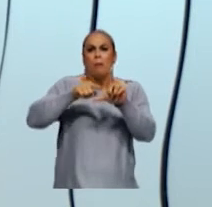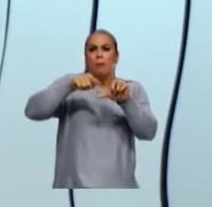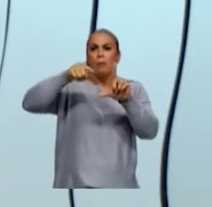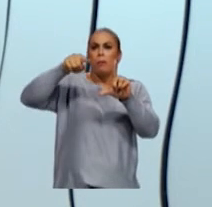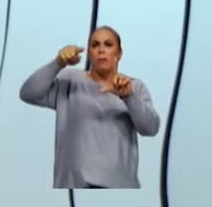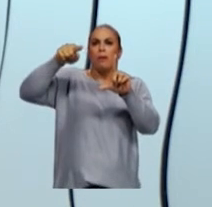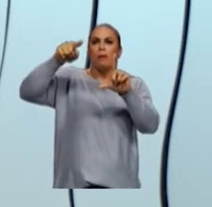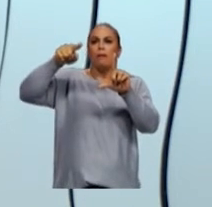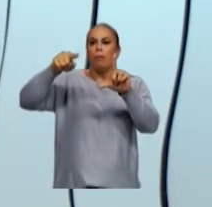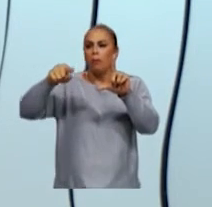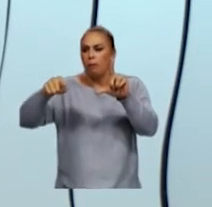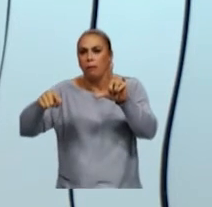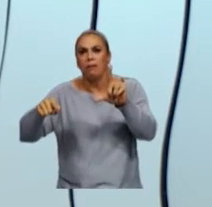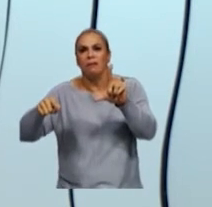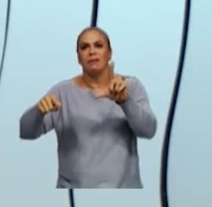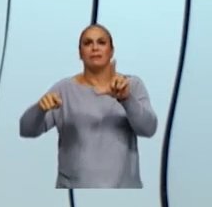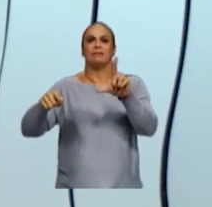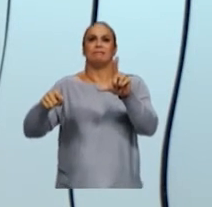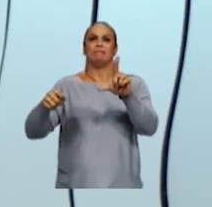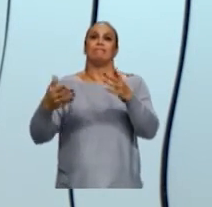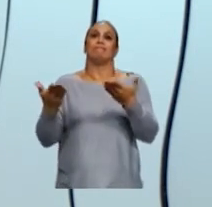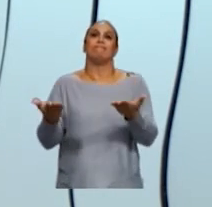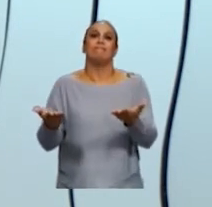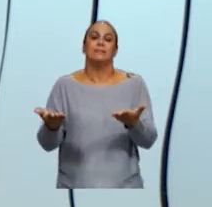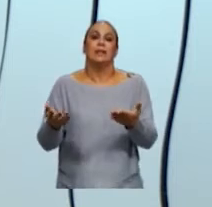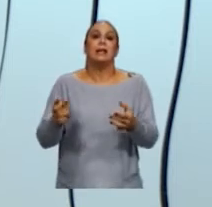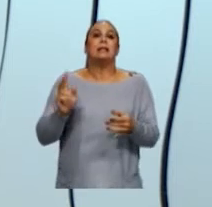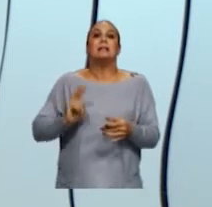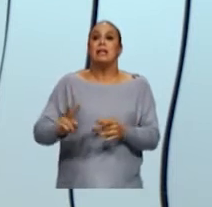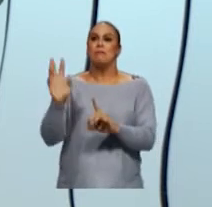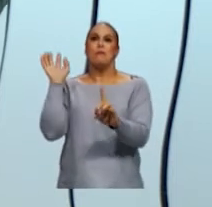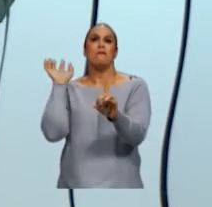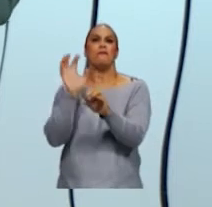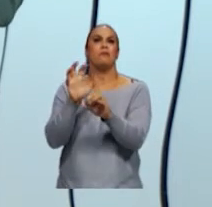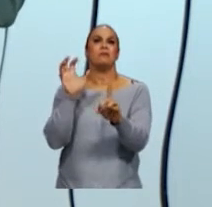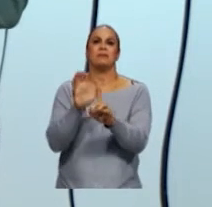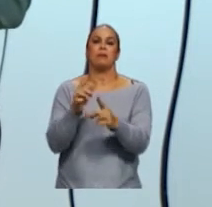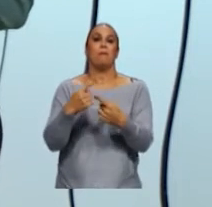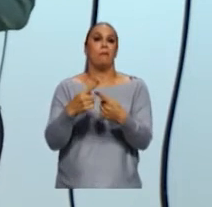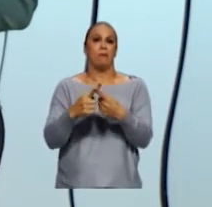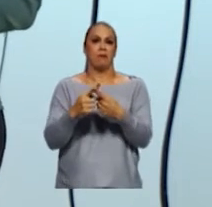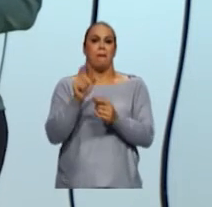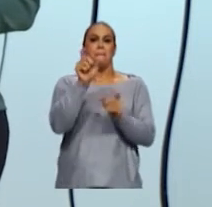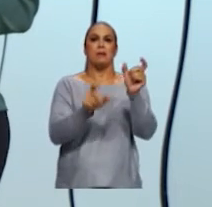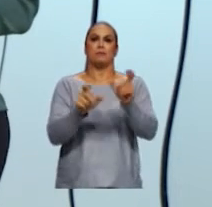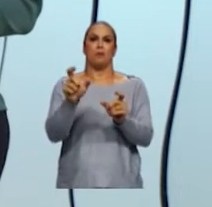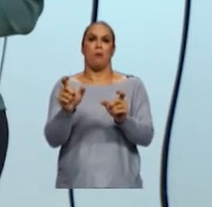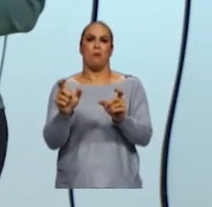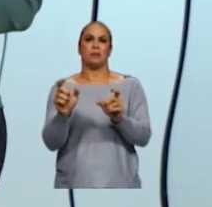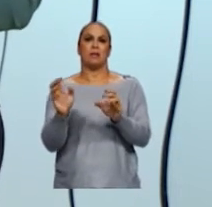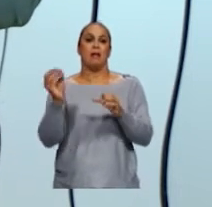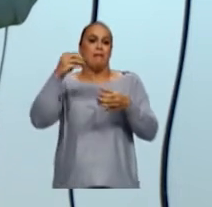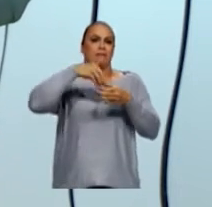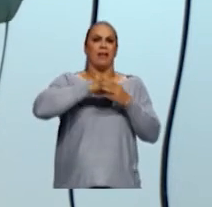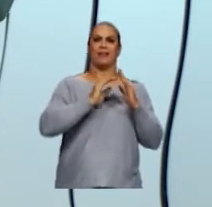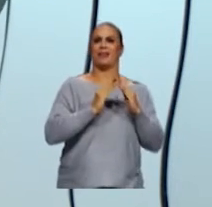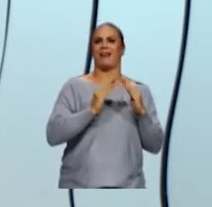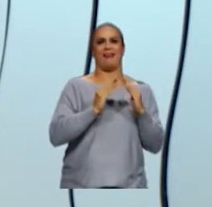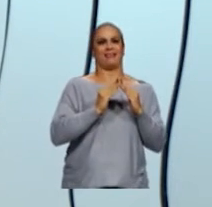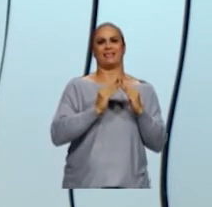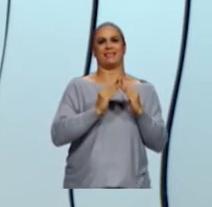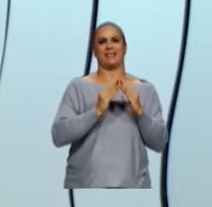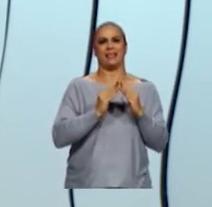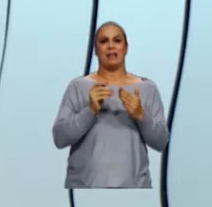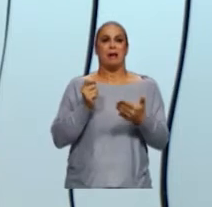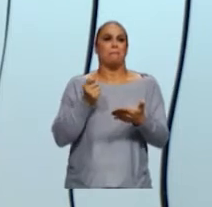relações comerciais, menos gente na rua, menos mercado consumidor. Então, uma característica desse capitalismo financeiro e